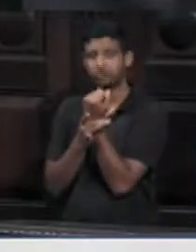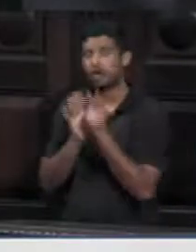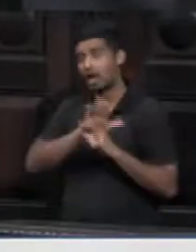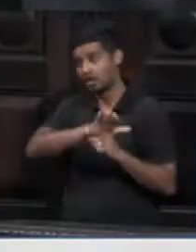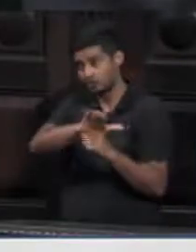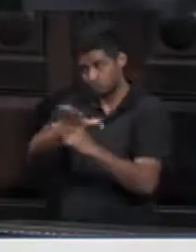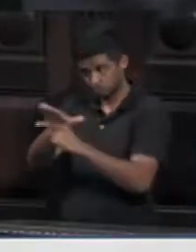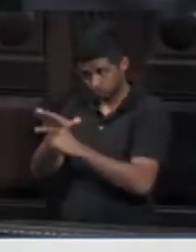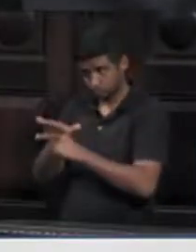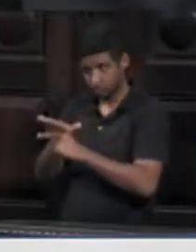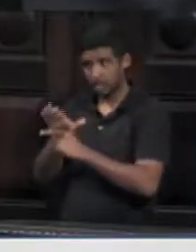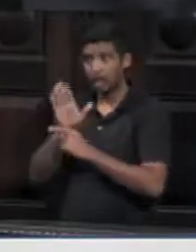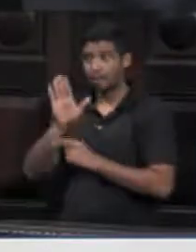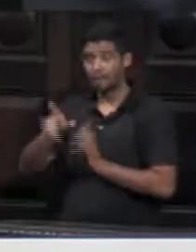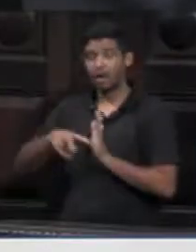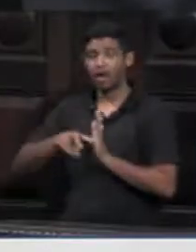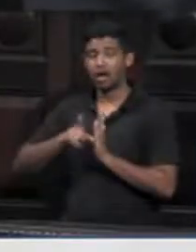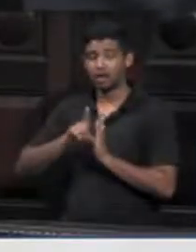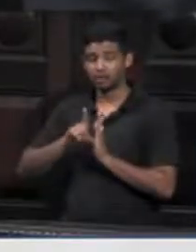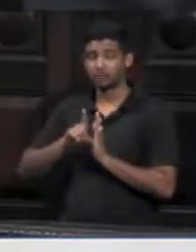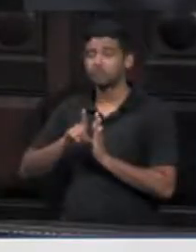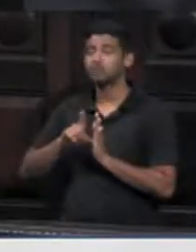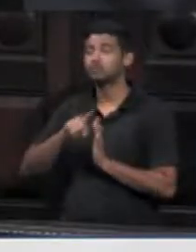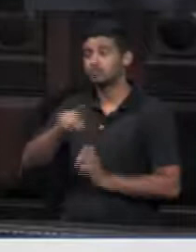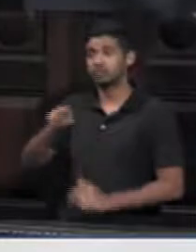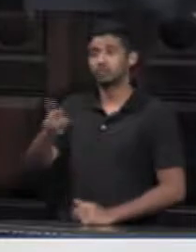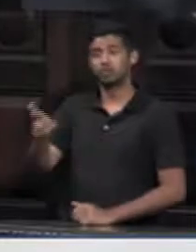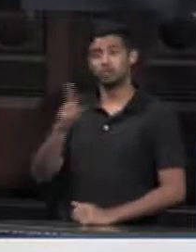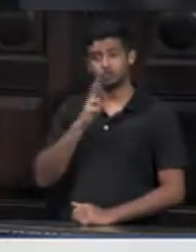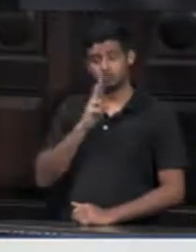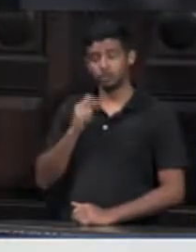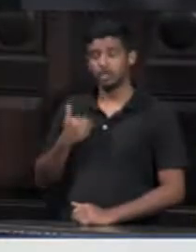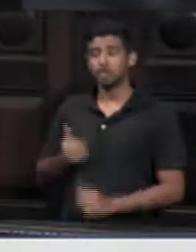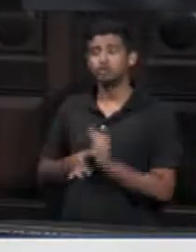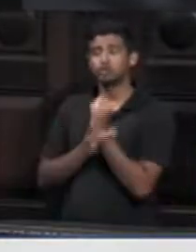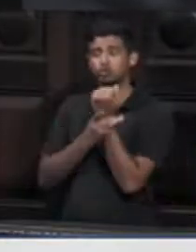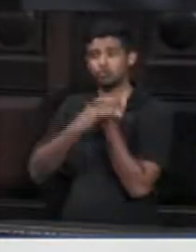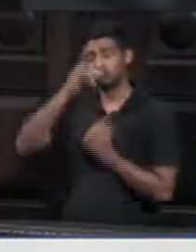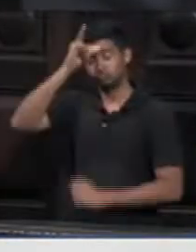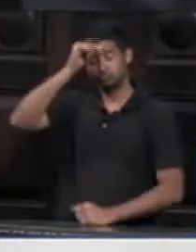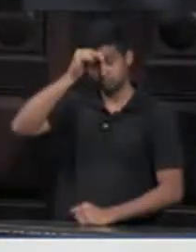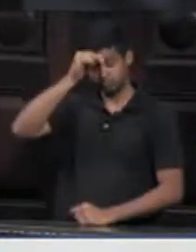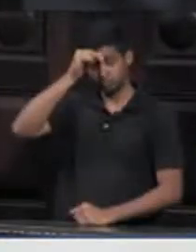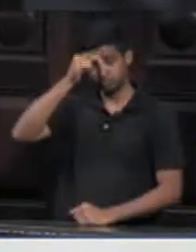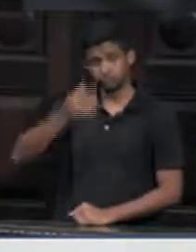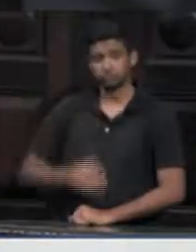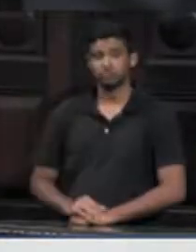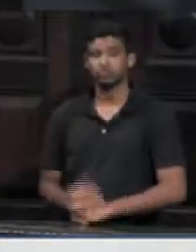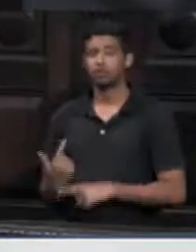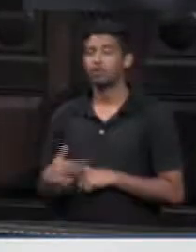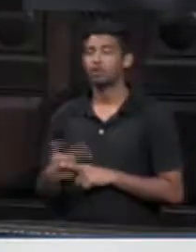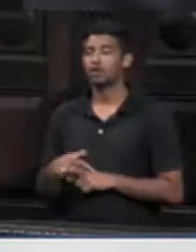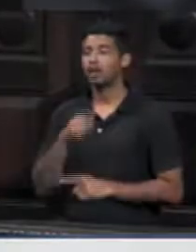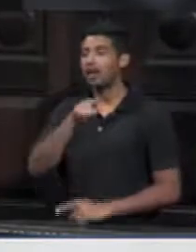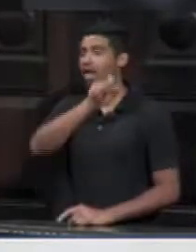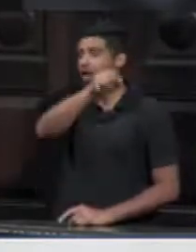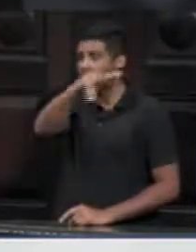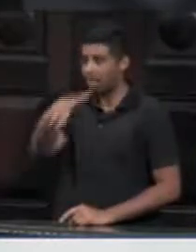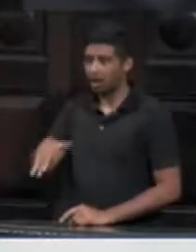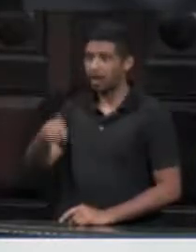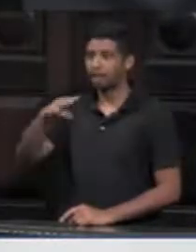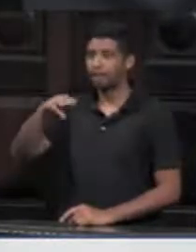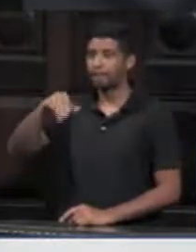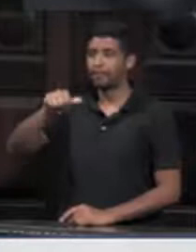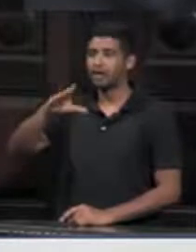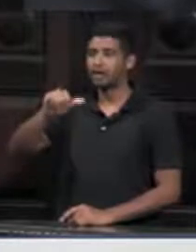favorável, desde que me respondam com a tranquilidade que eu gostaria de ter, de que Cachoeiras de Macacu terá